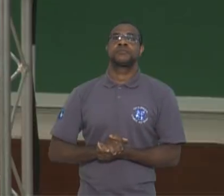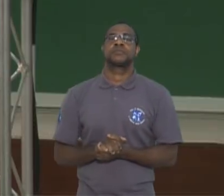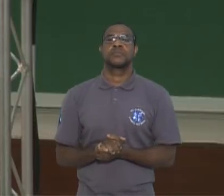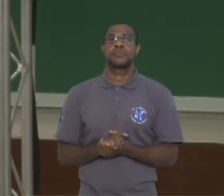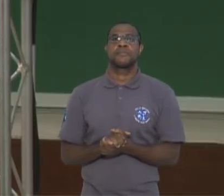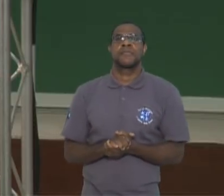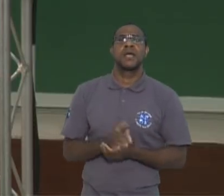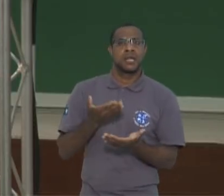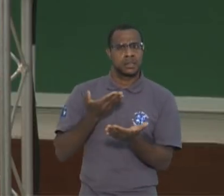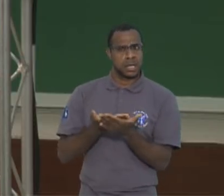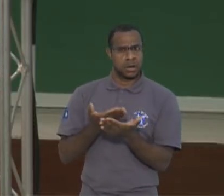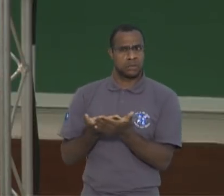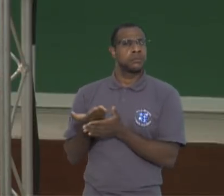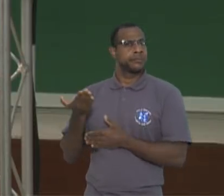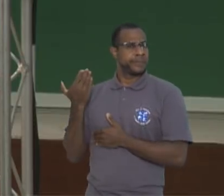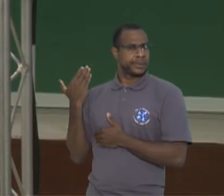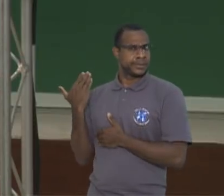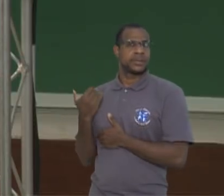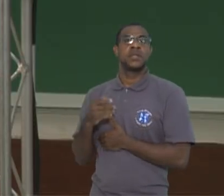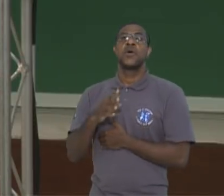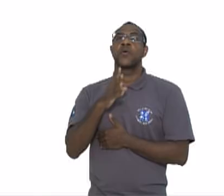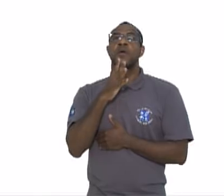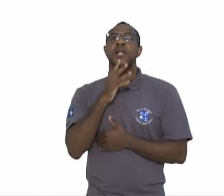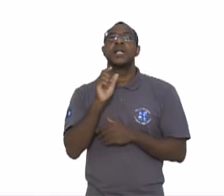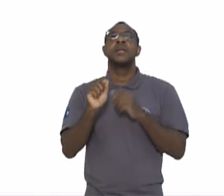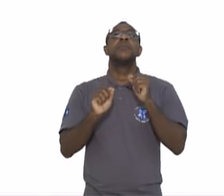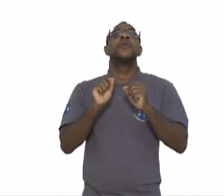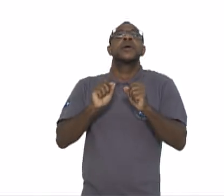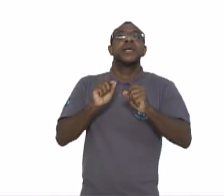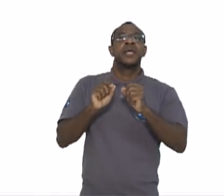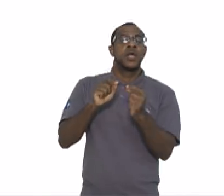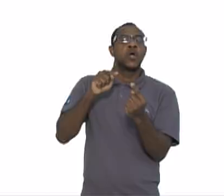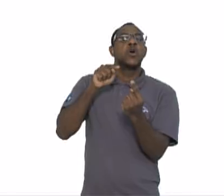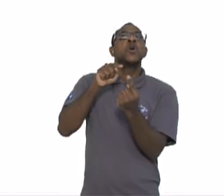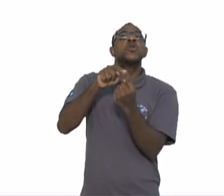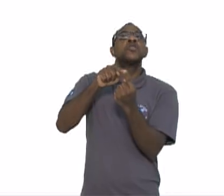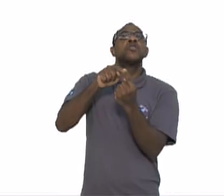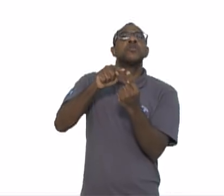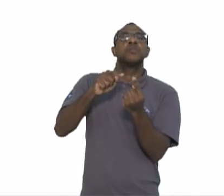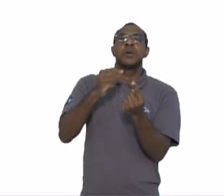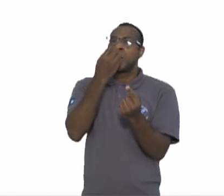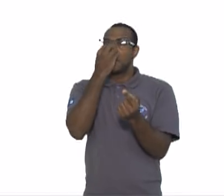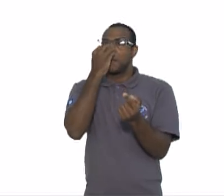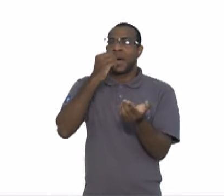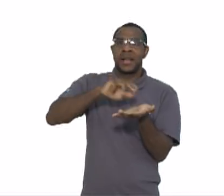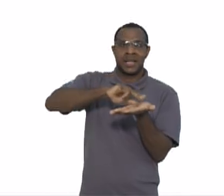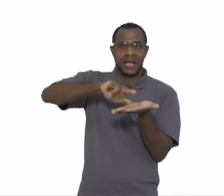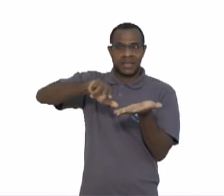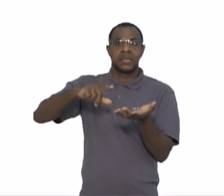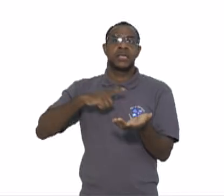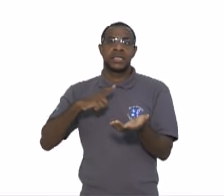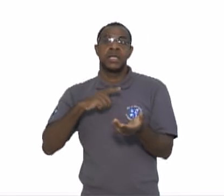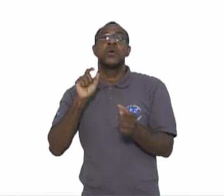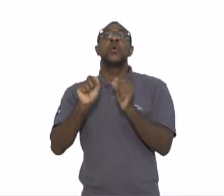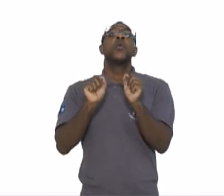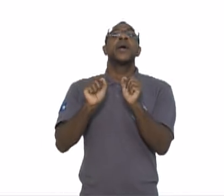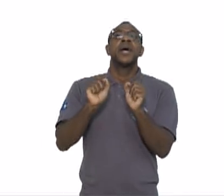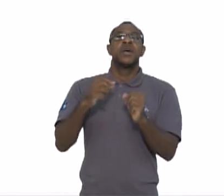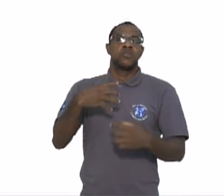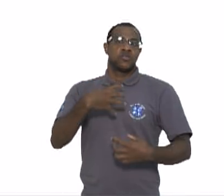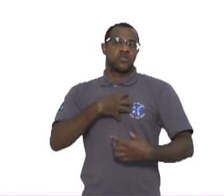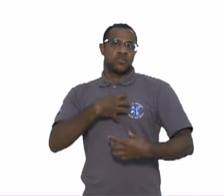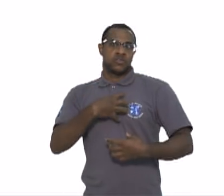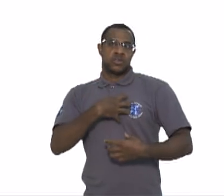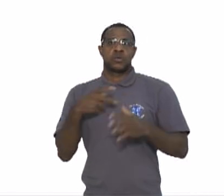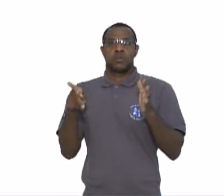Na aula anterior, conhecemos um pouco sobre os tipos de palhaços e aprendemos que cada um tem o seu jeito próprio de ser. Fizemos